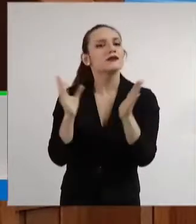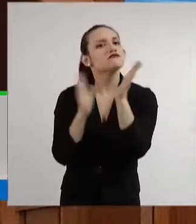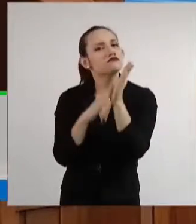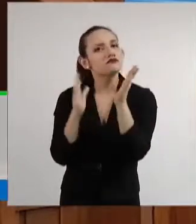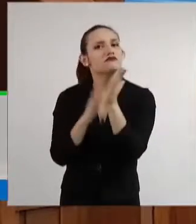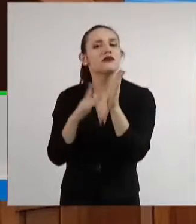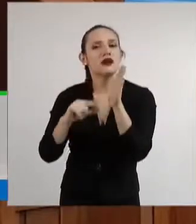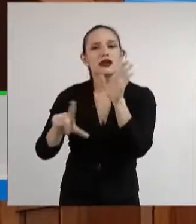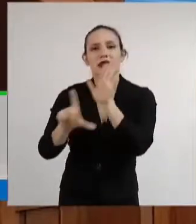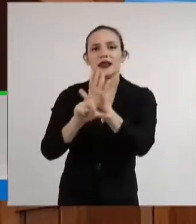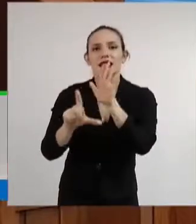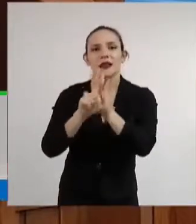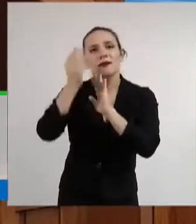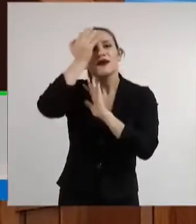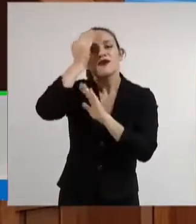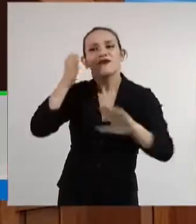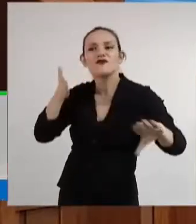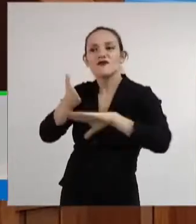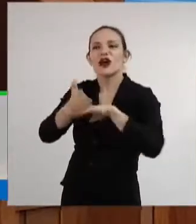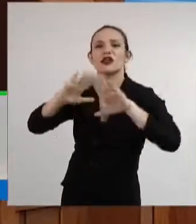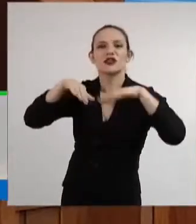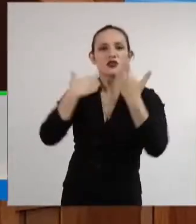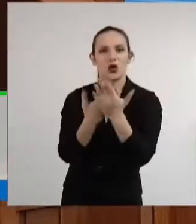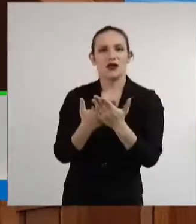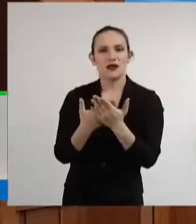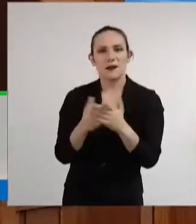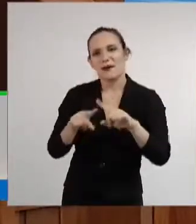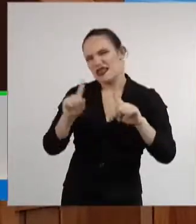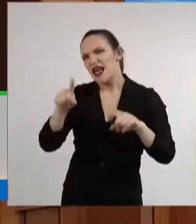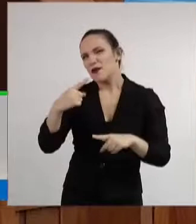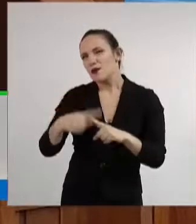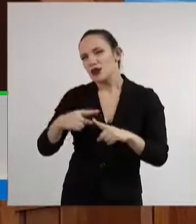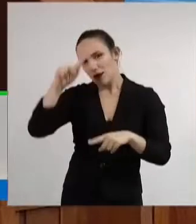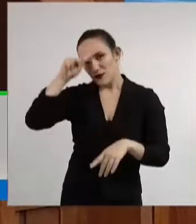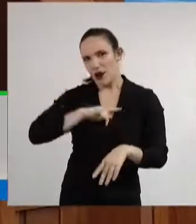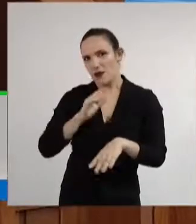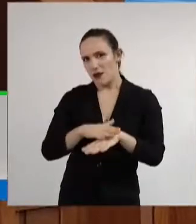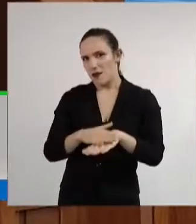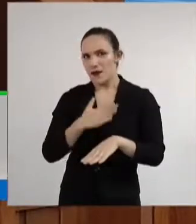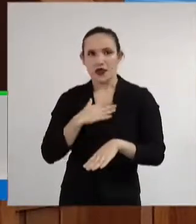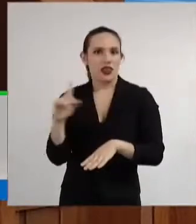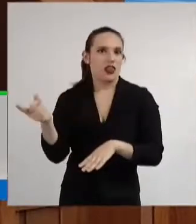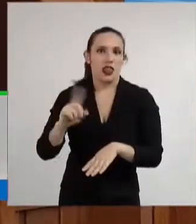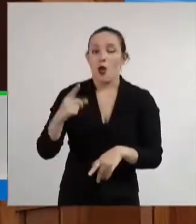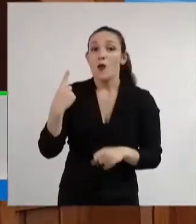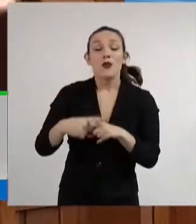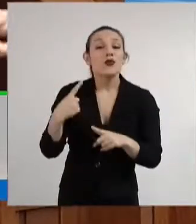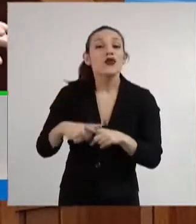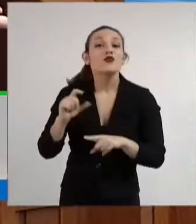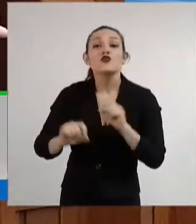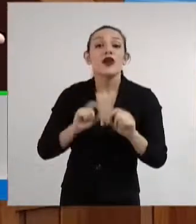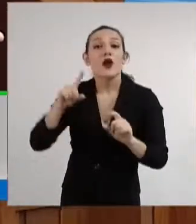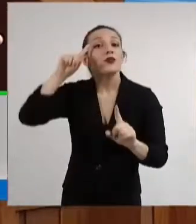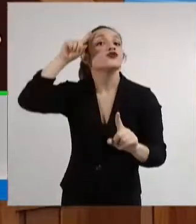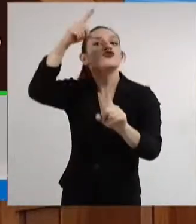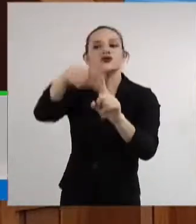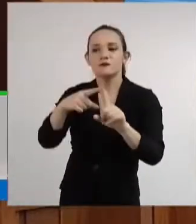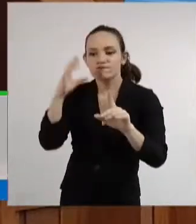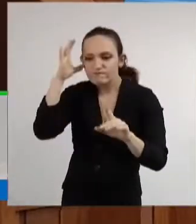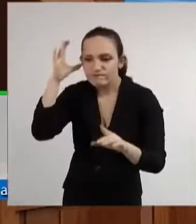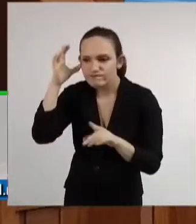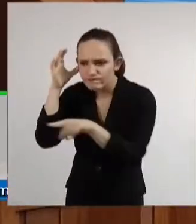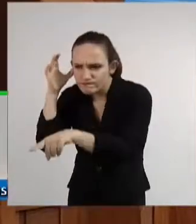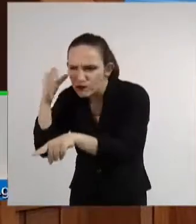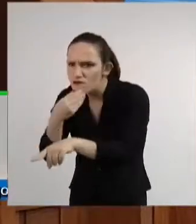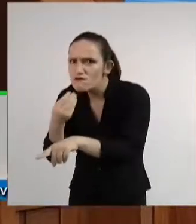Maria da Penha vai à escola, não é porque eu sou o autor, não, é porque na verdade ela tem a perspectiva de conscientizar esse garoto, que